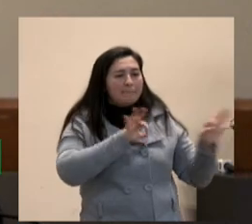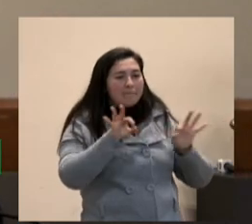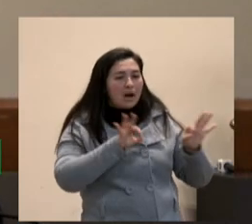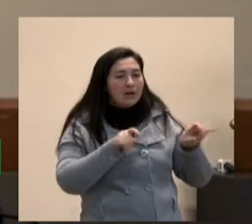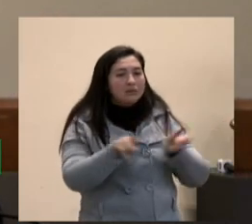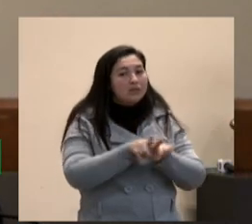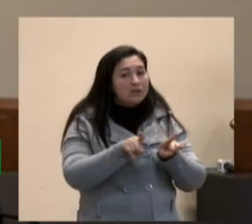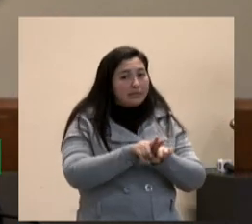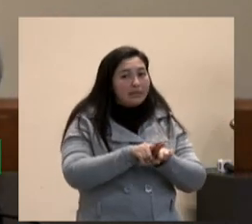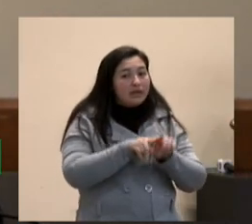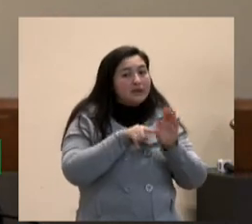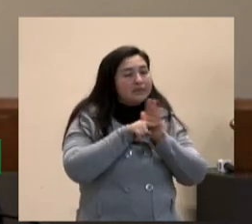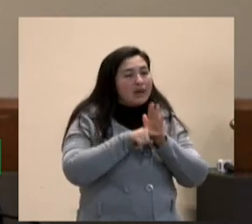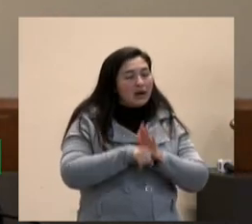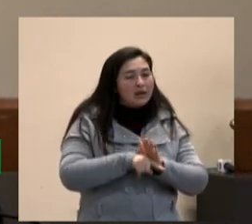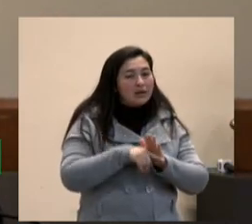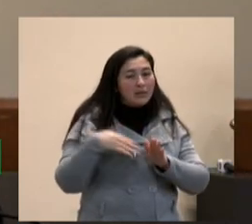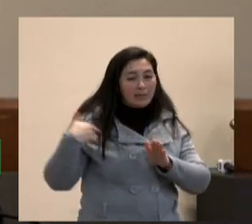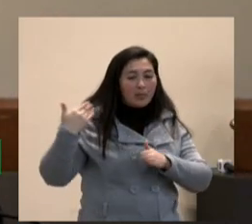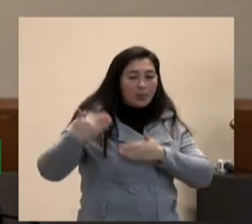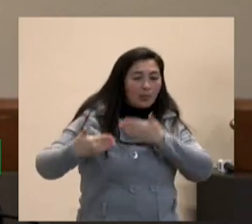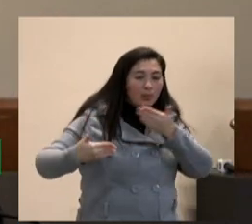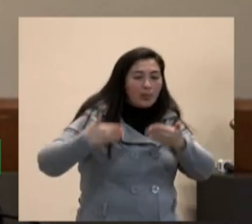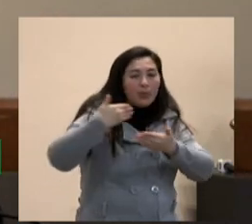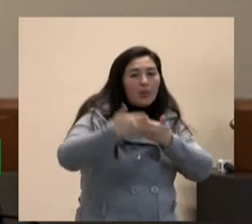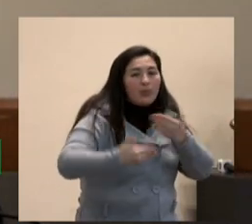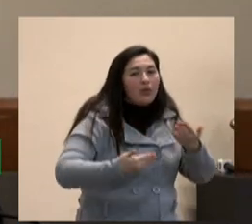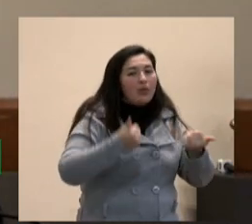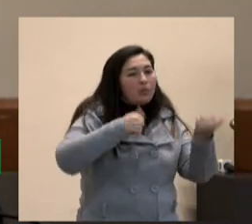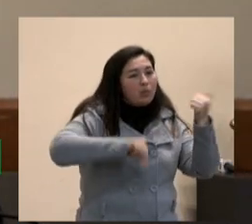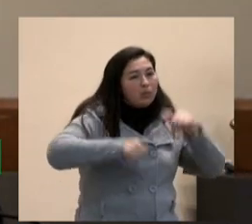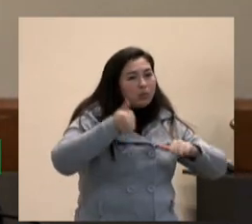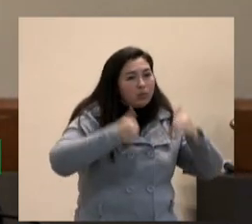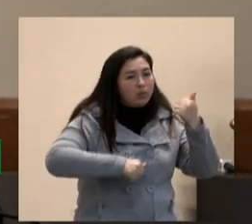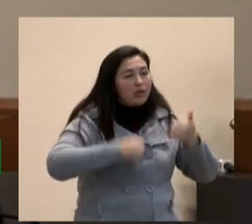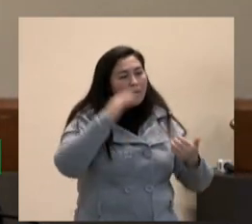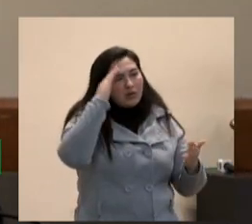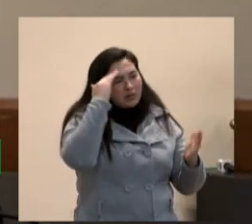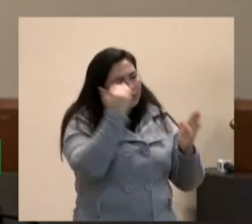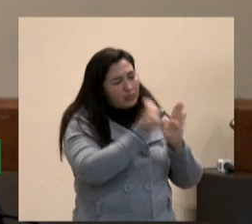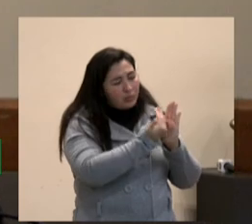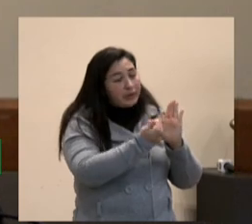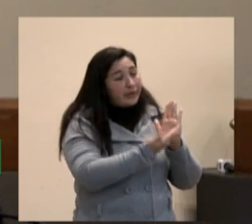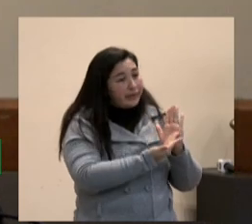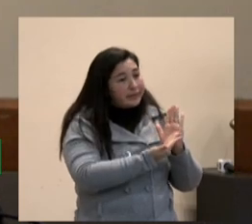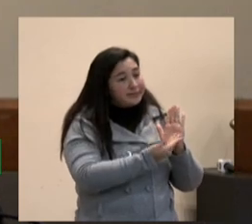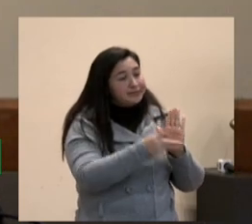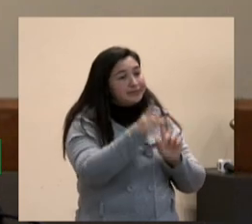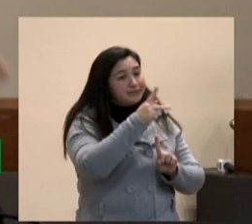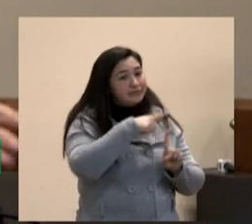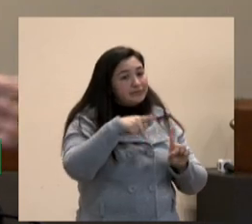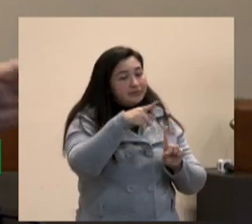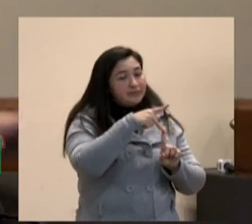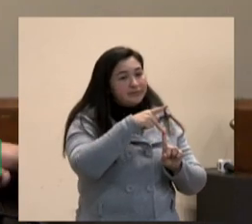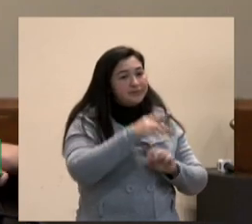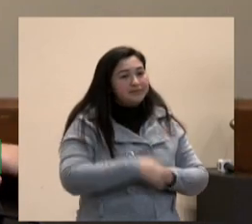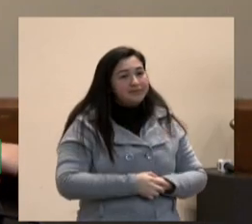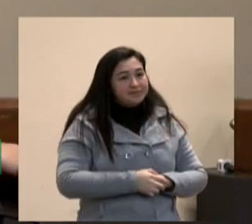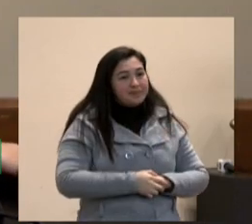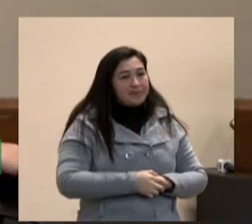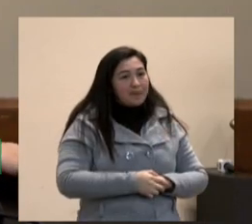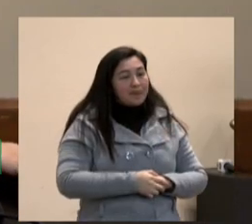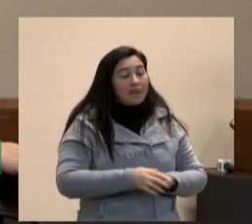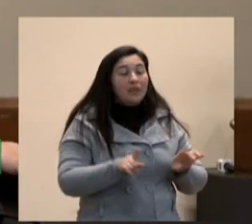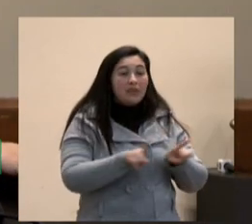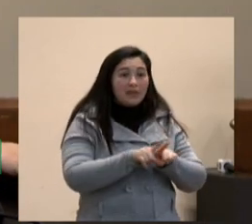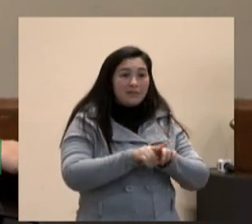monitoramento, né? E agora que a gente está nesse processo também de avaliação do cumprimento dos planos, né? Garantir essa publicização dessas listas de